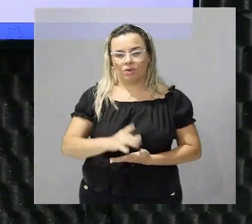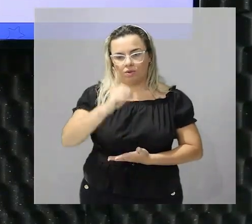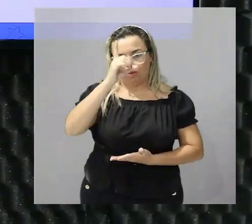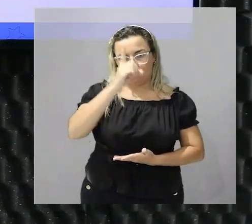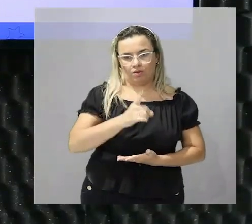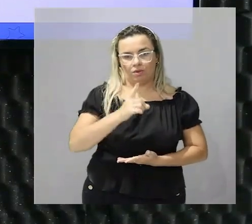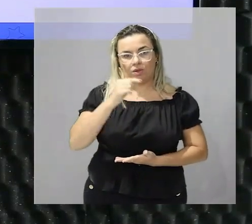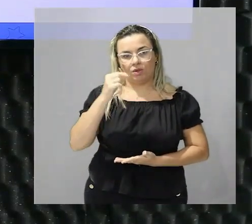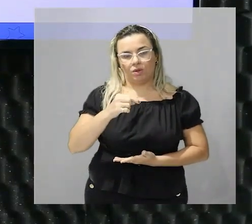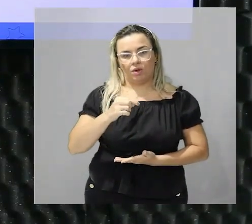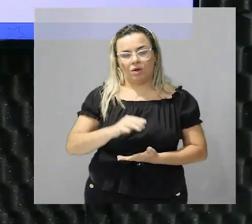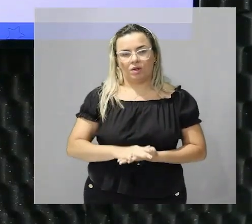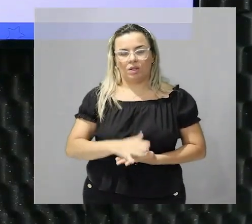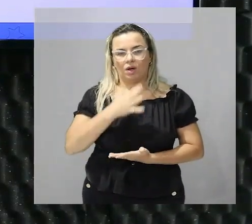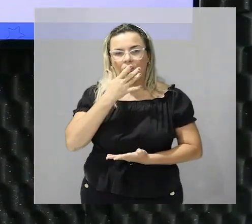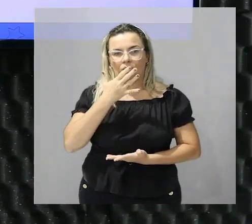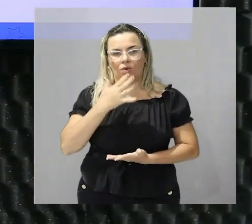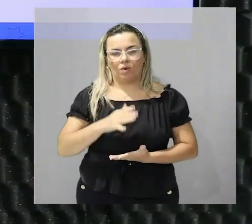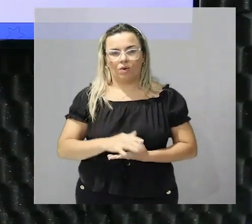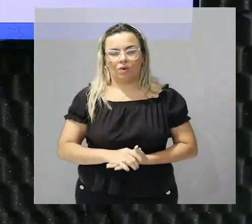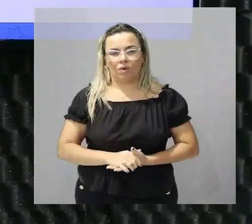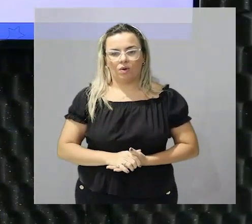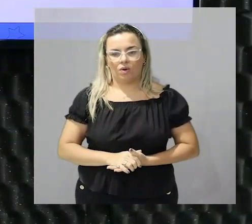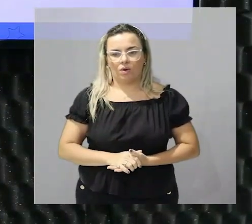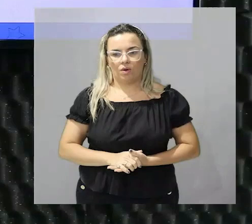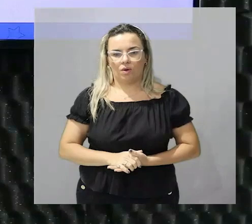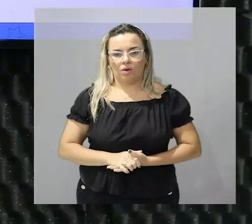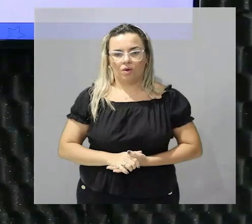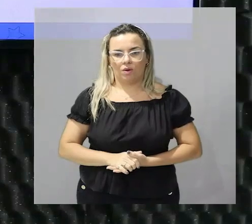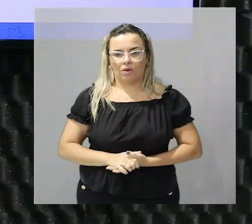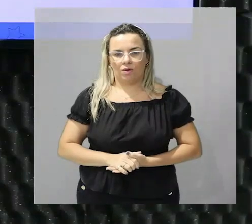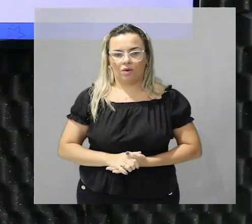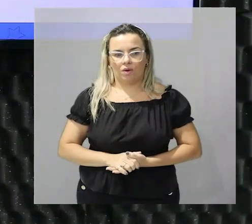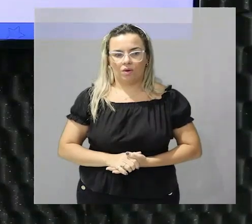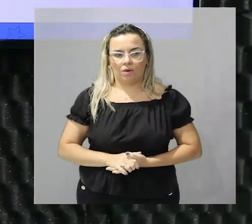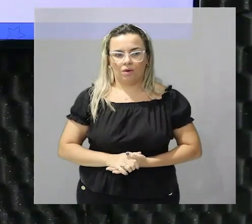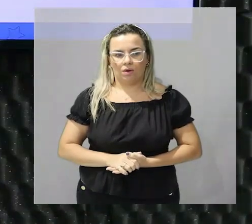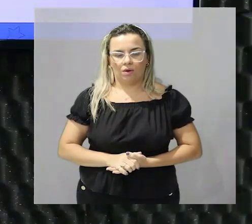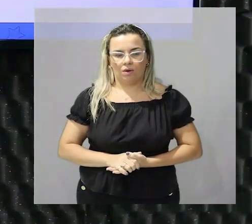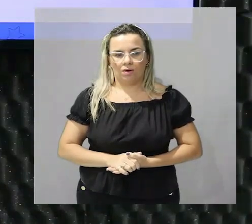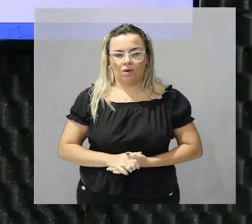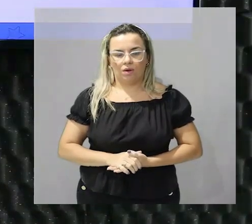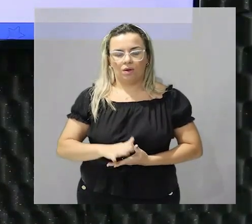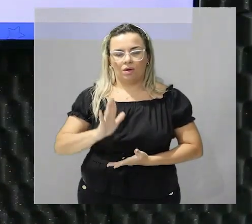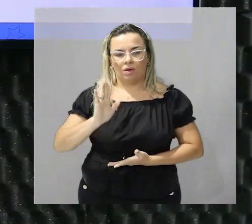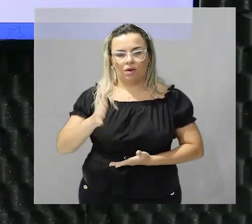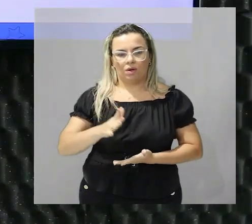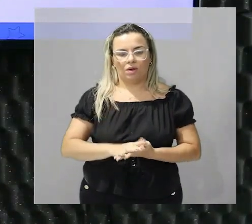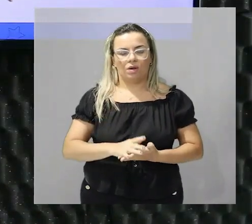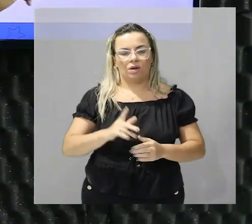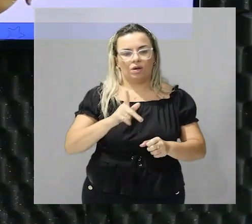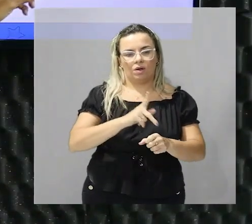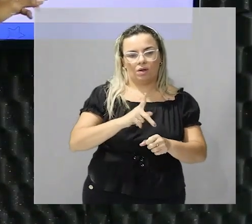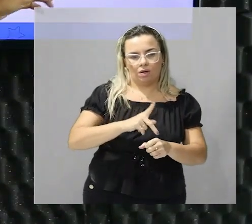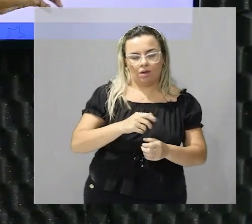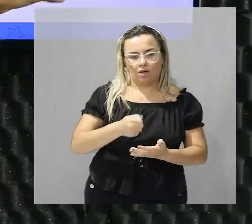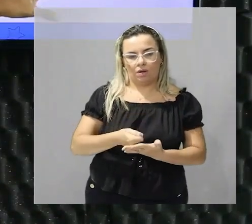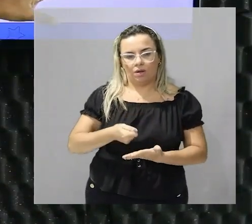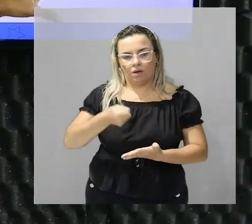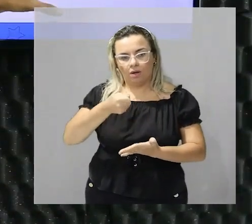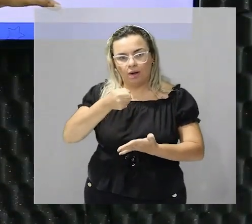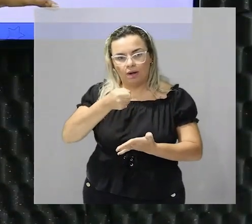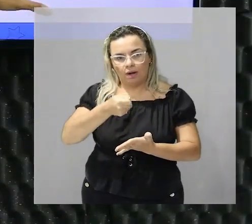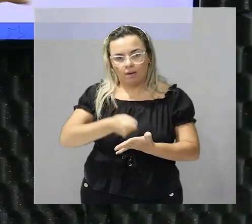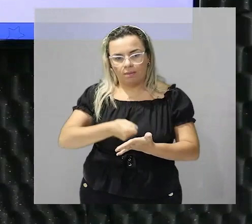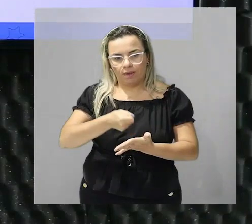o... Exato, não, tá, continua. Esquece que eu estava falando besteira. Já no preto, que cobra R 7,00 por três horas de